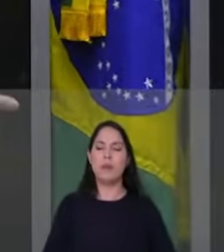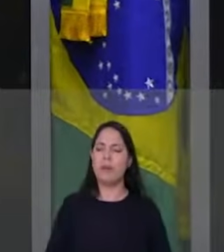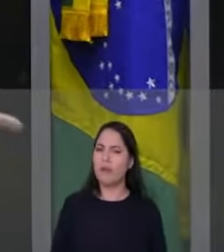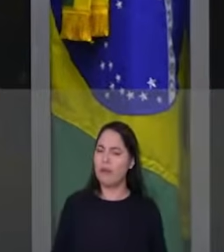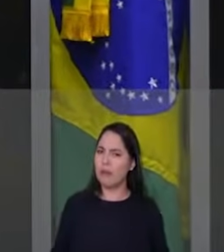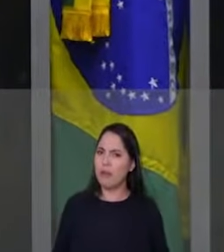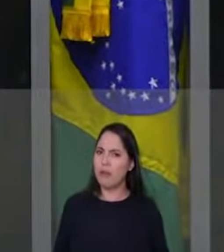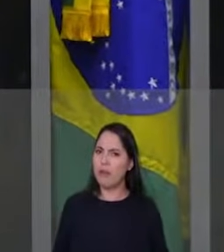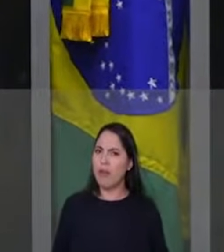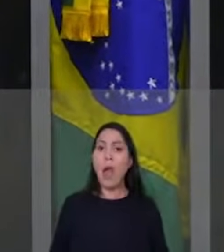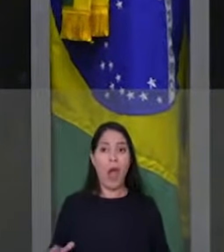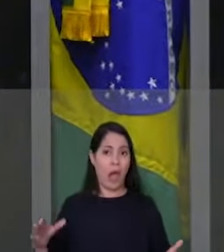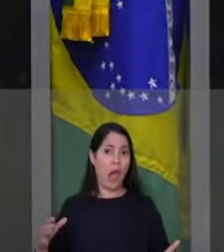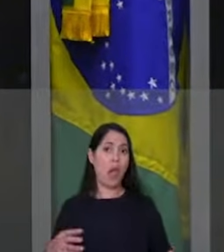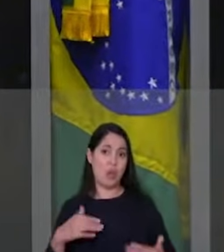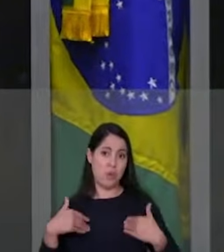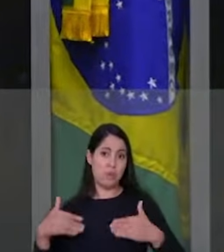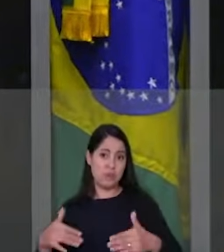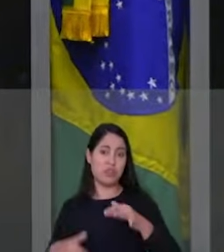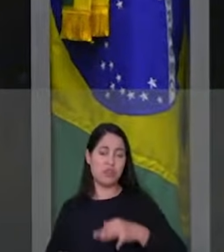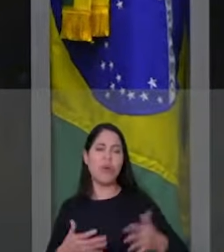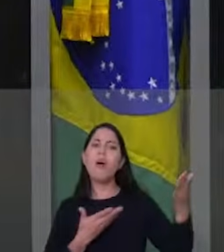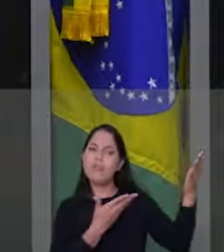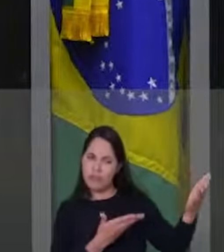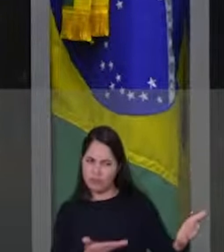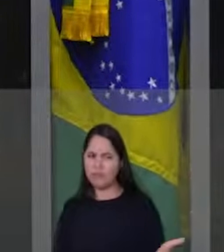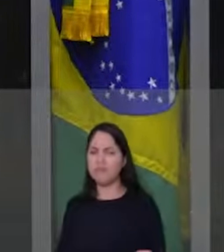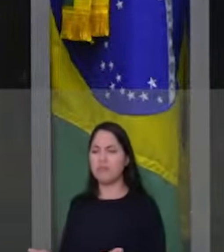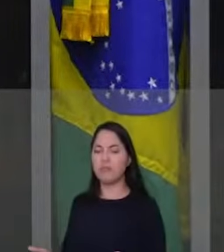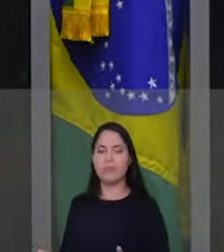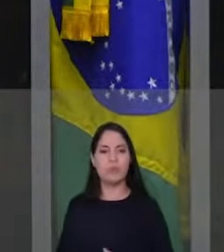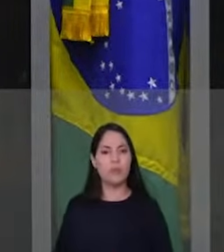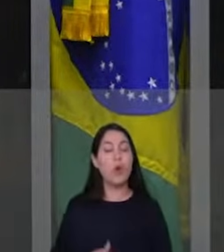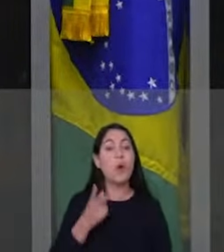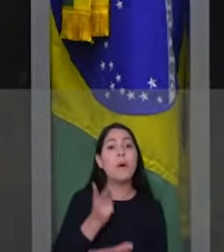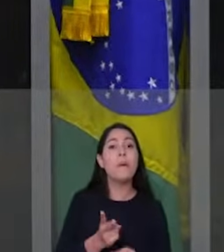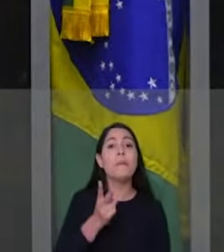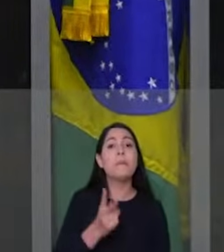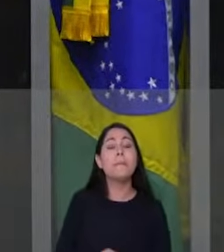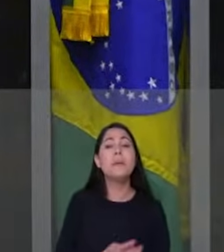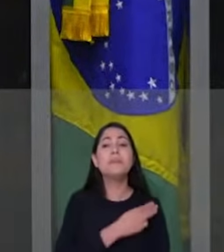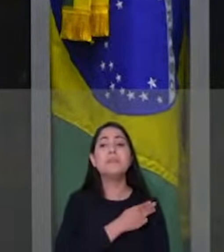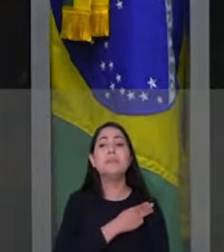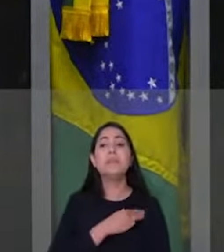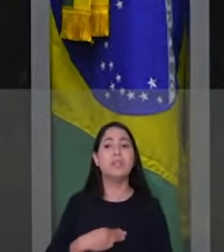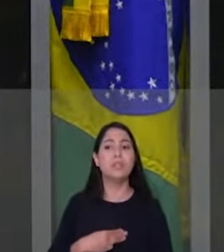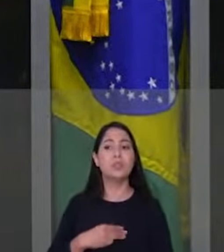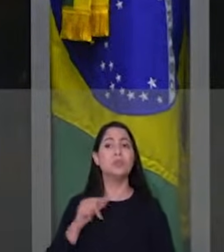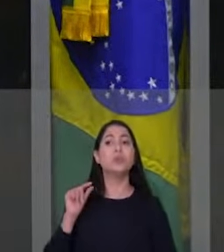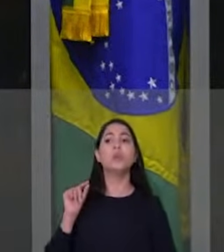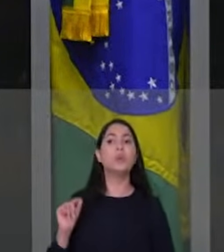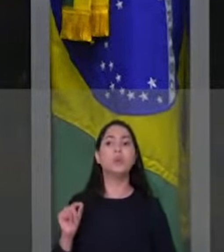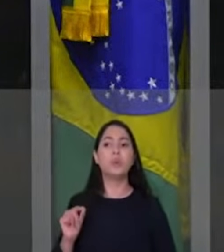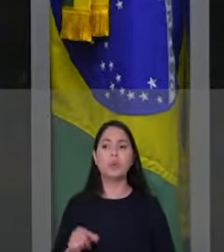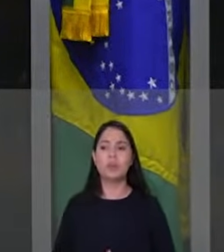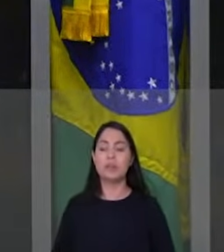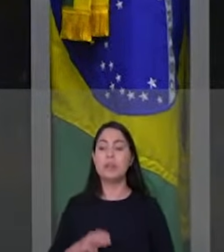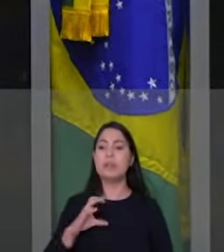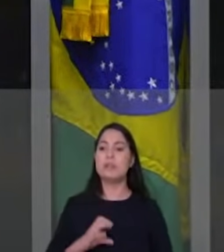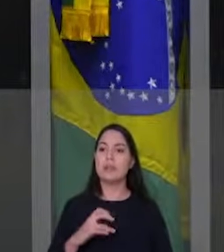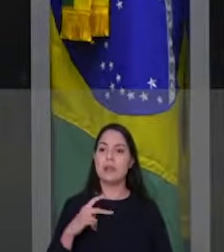e o Ministério da Justiça recebeu. O mesmo ministro que, quando a